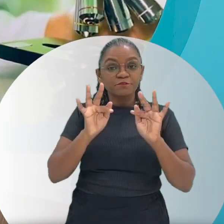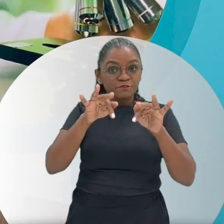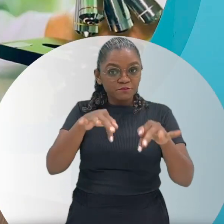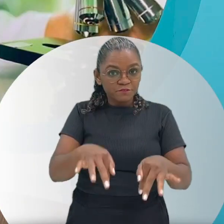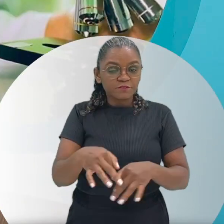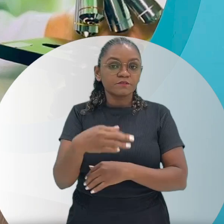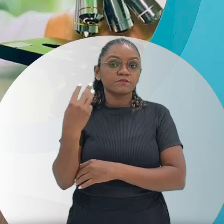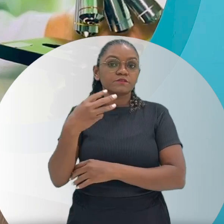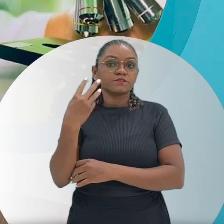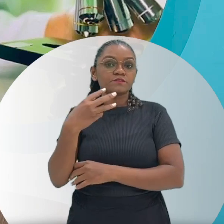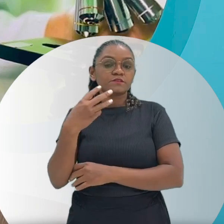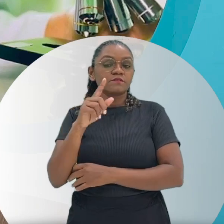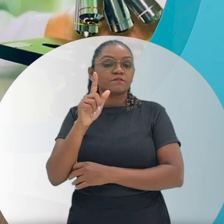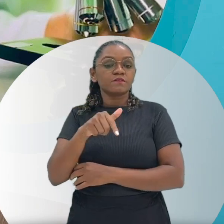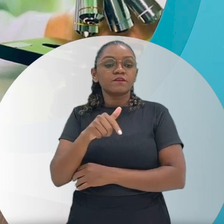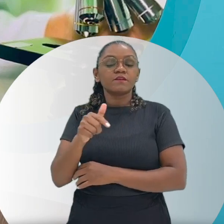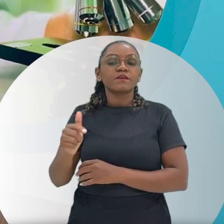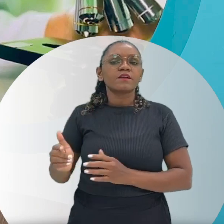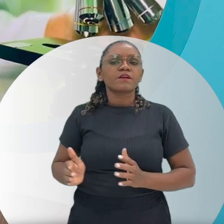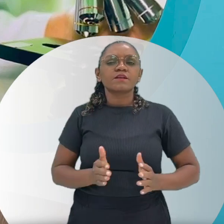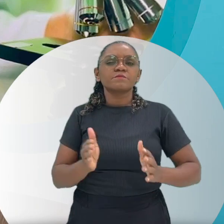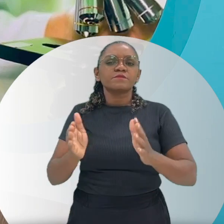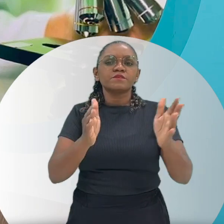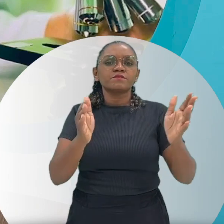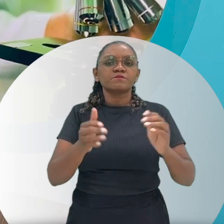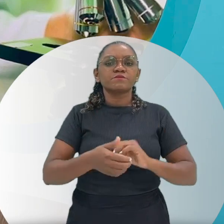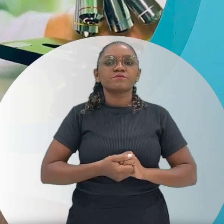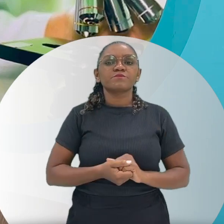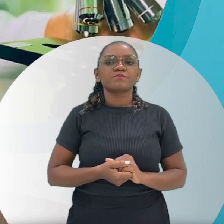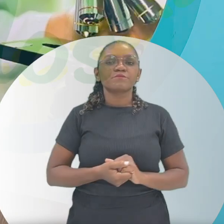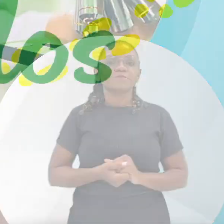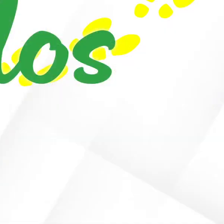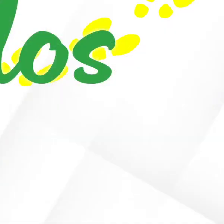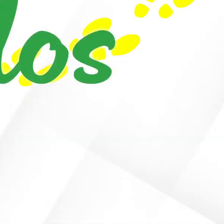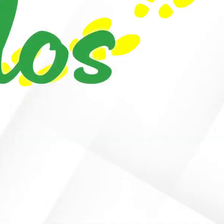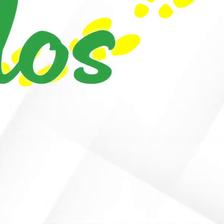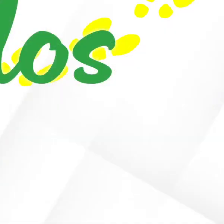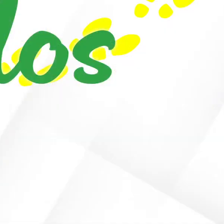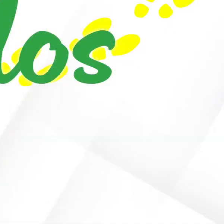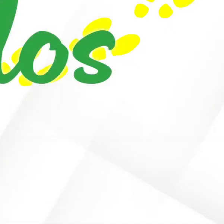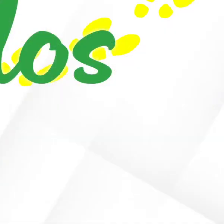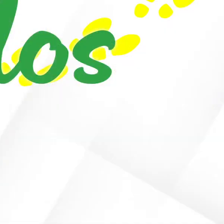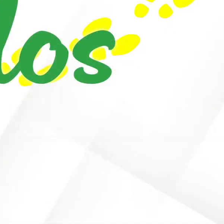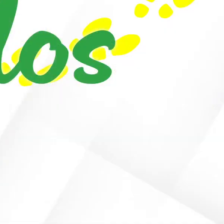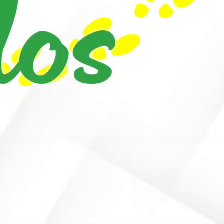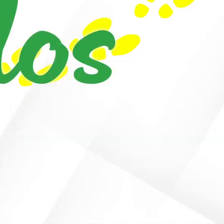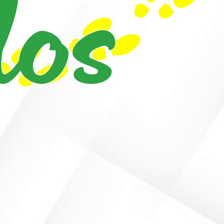terceiro bloco, que é o Caminhos Trilhados. Solta a vinheta, Colin!